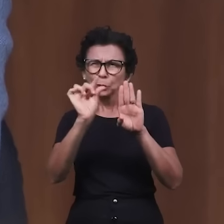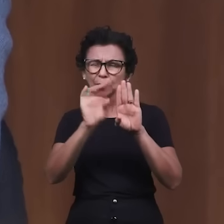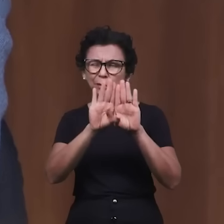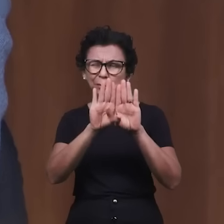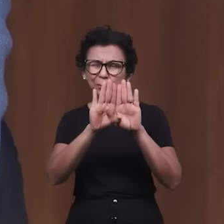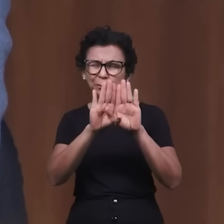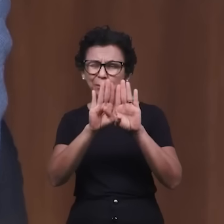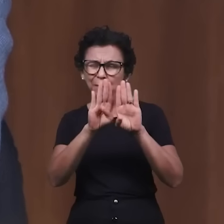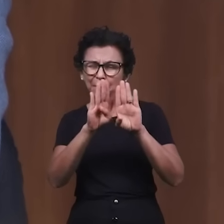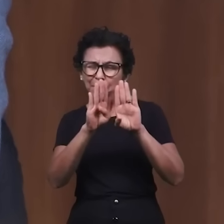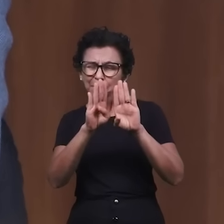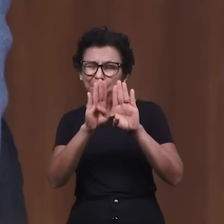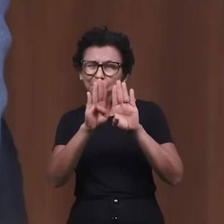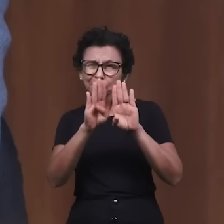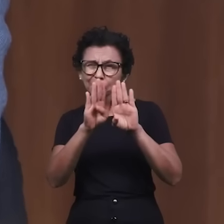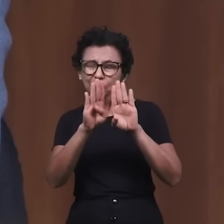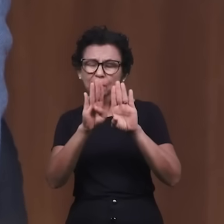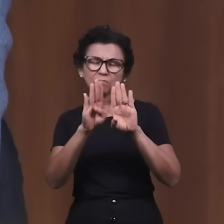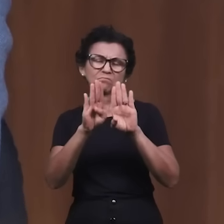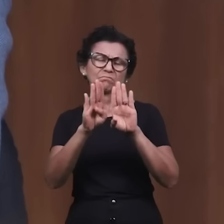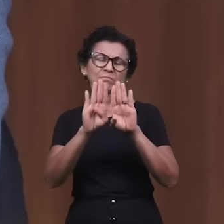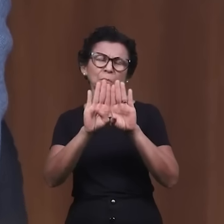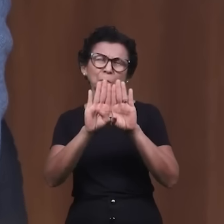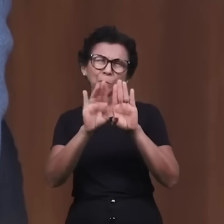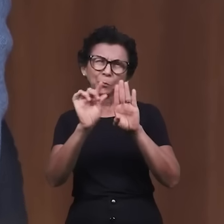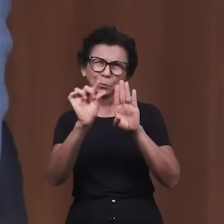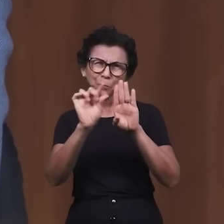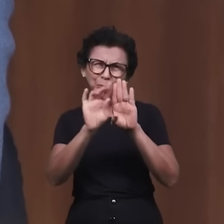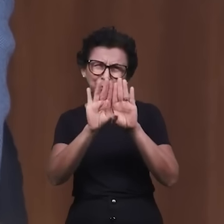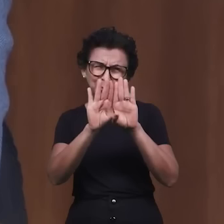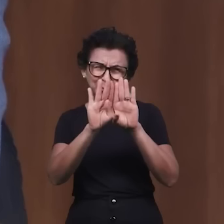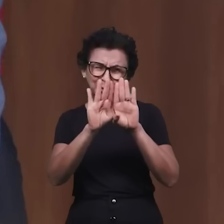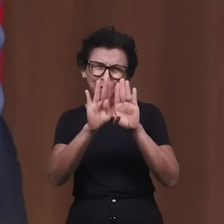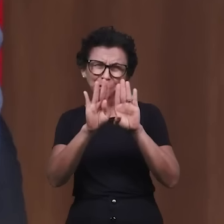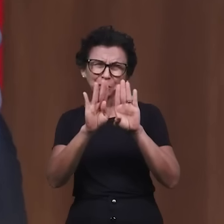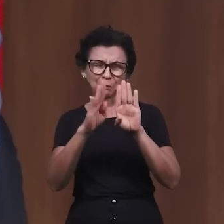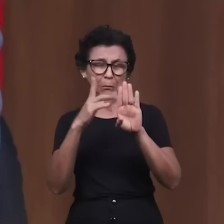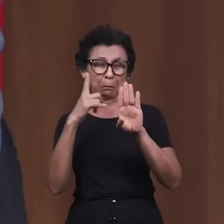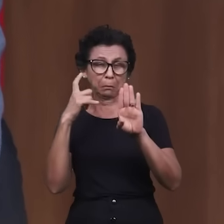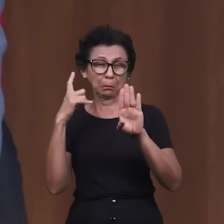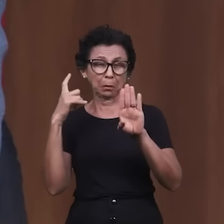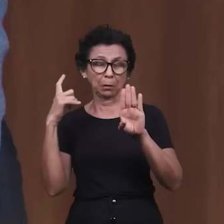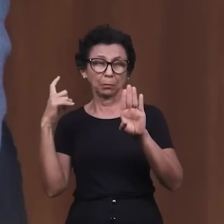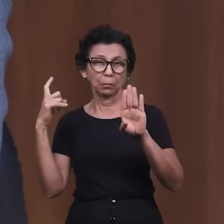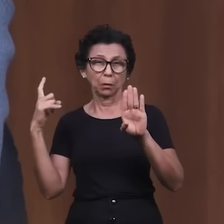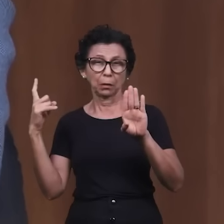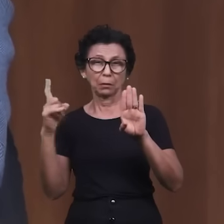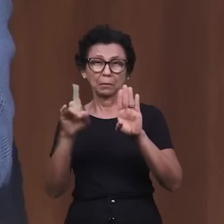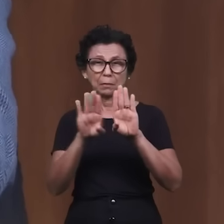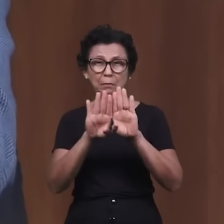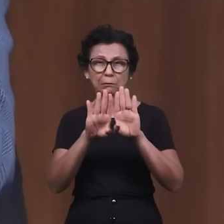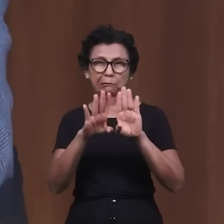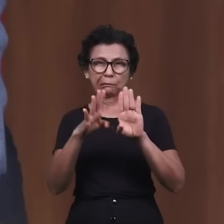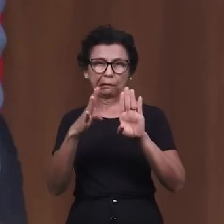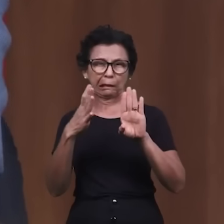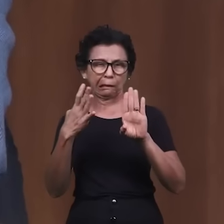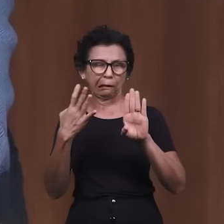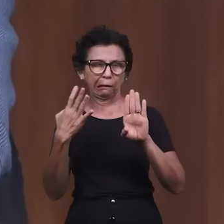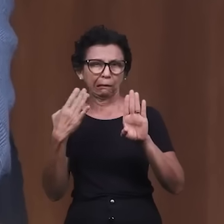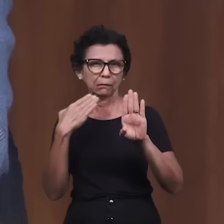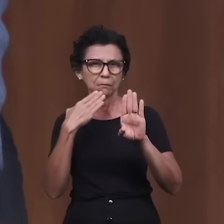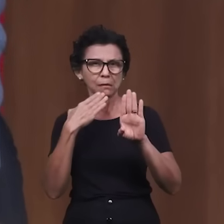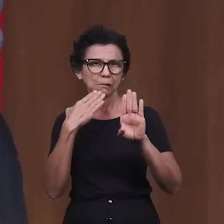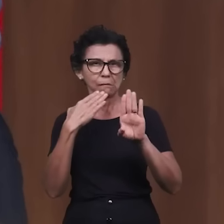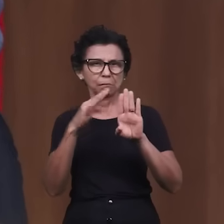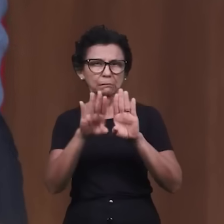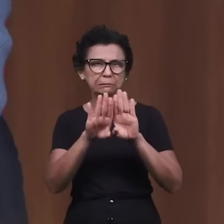só. Mas mesmo esse pouquinho só, mas fazia um barulho, as dobradiças